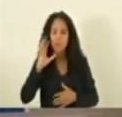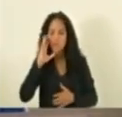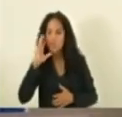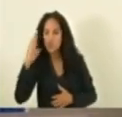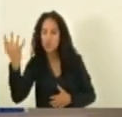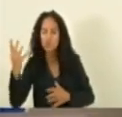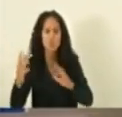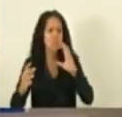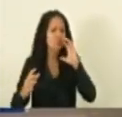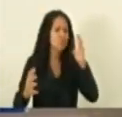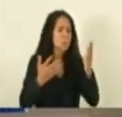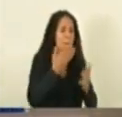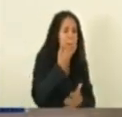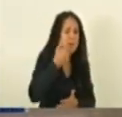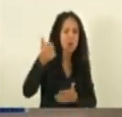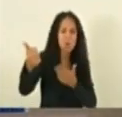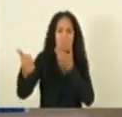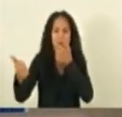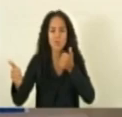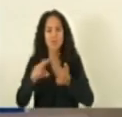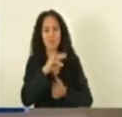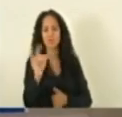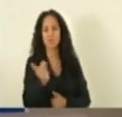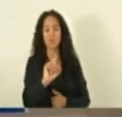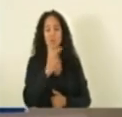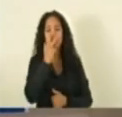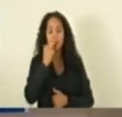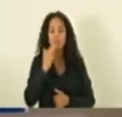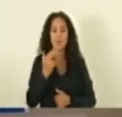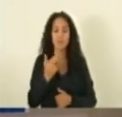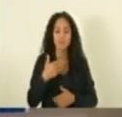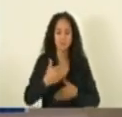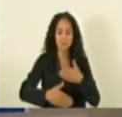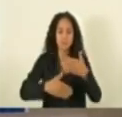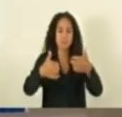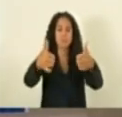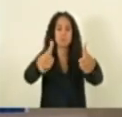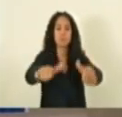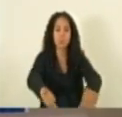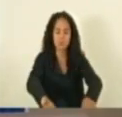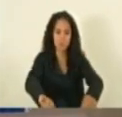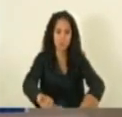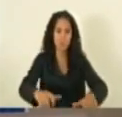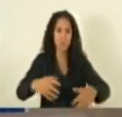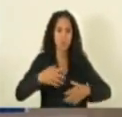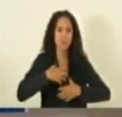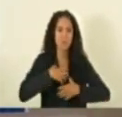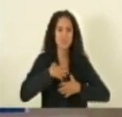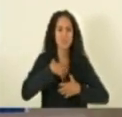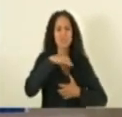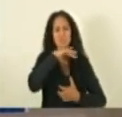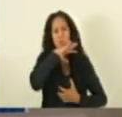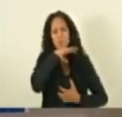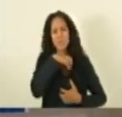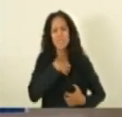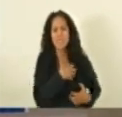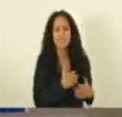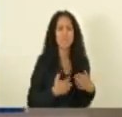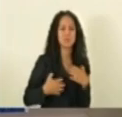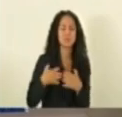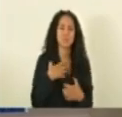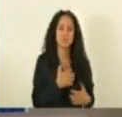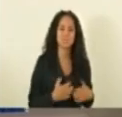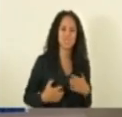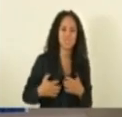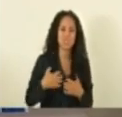que as coisas não vão melhorar, parece que é daqui para pior. Essa é uma sensação ruim, angustiante,